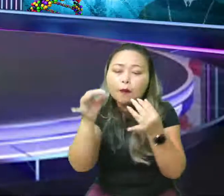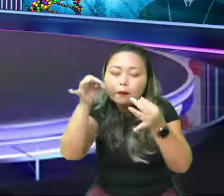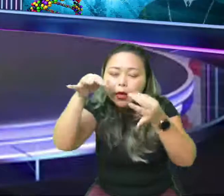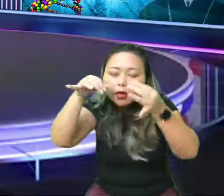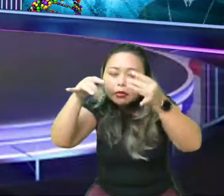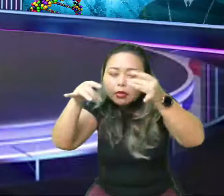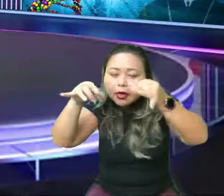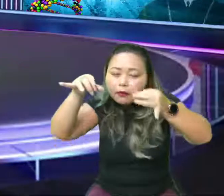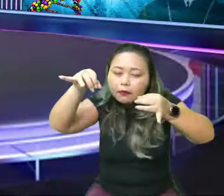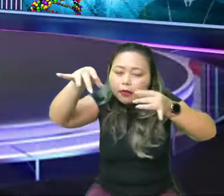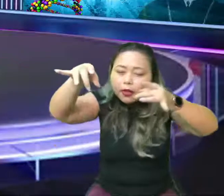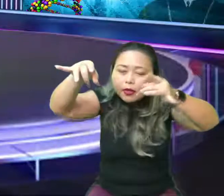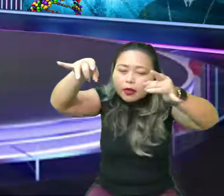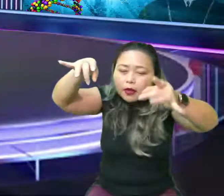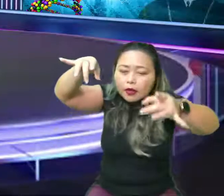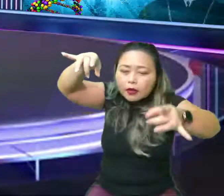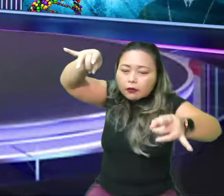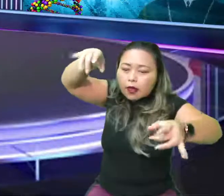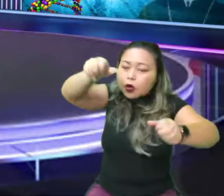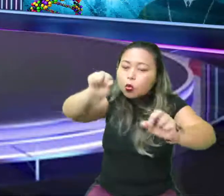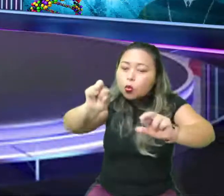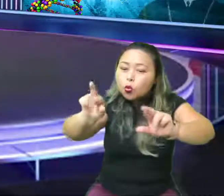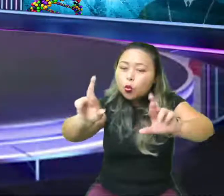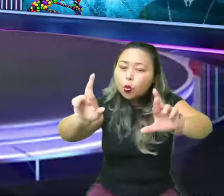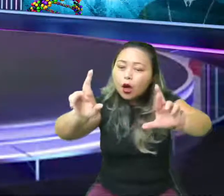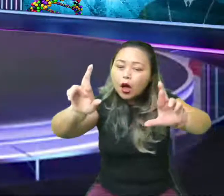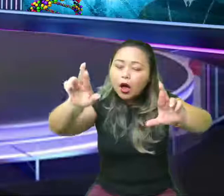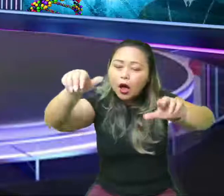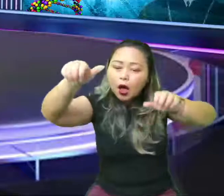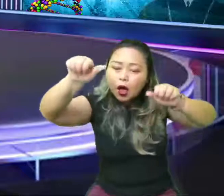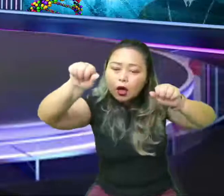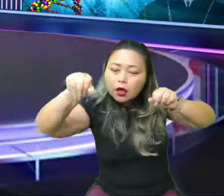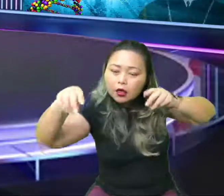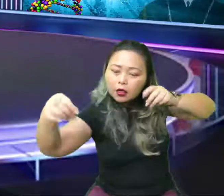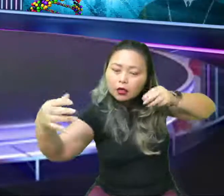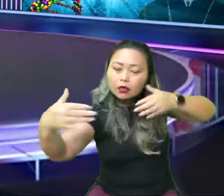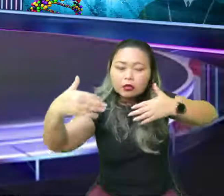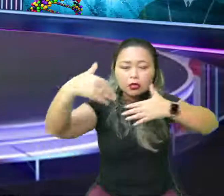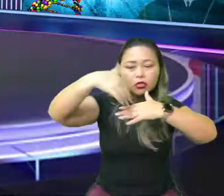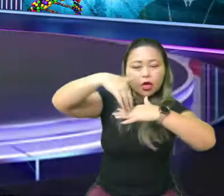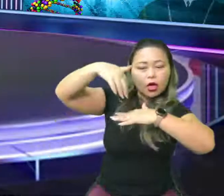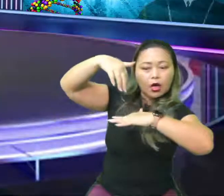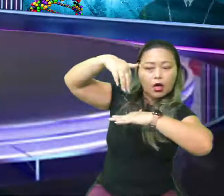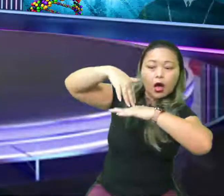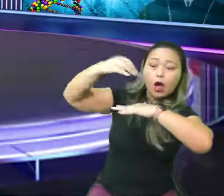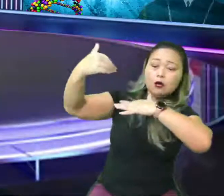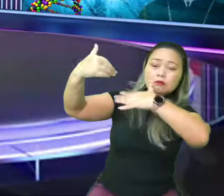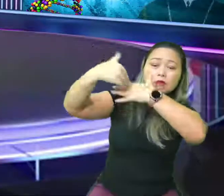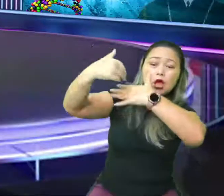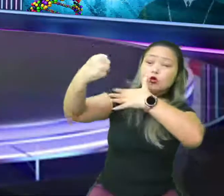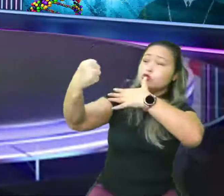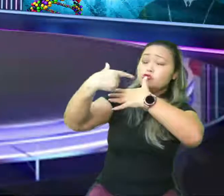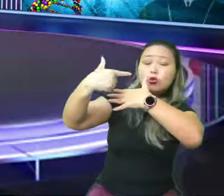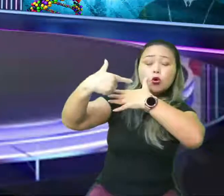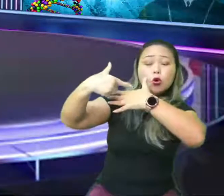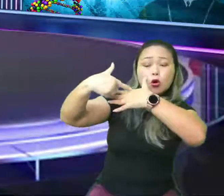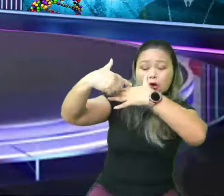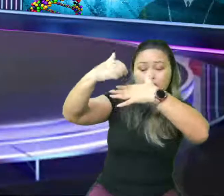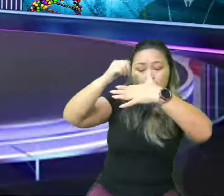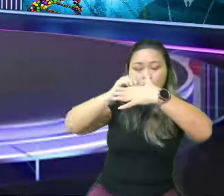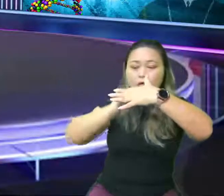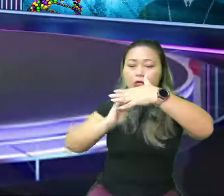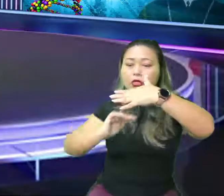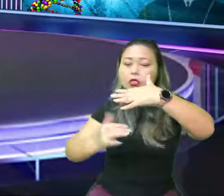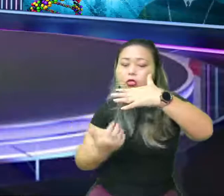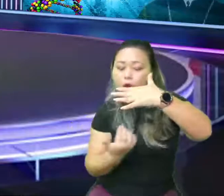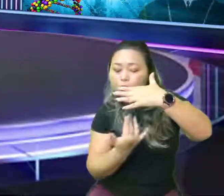se dispersando no ar atmosférico, impedindo aí a entrada inicialmente do Sol, tá? E aí depois começou